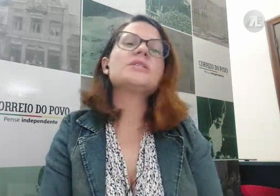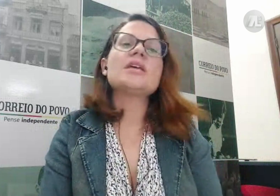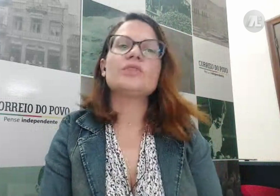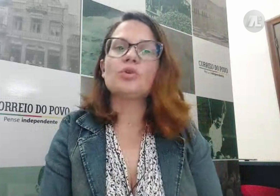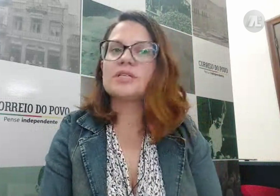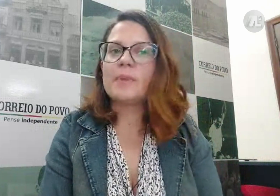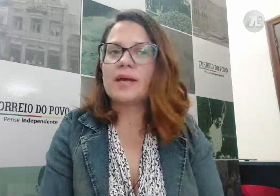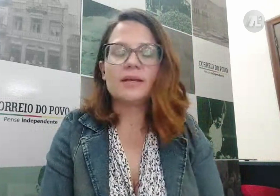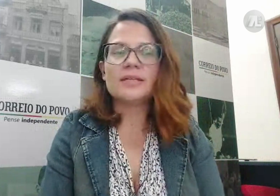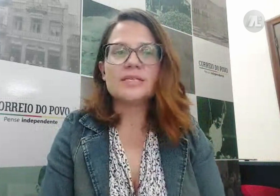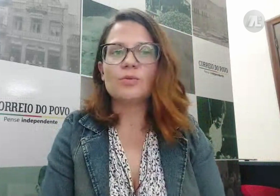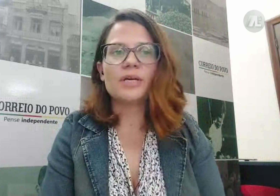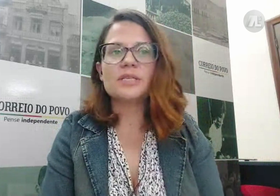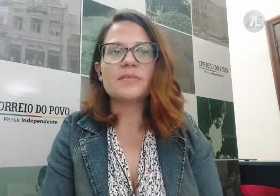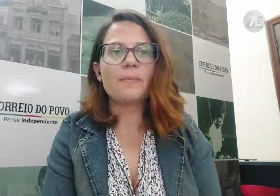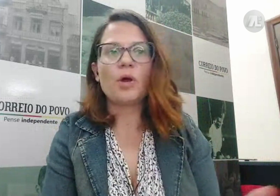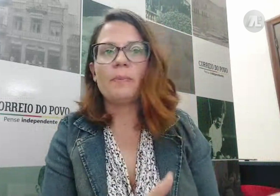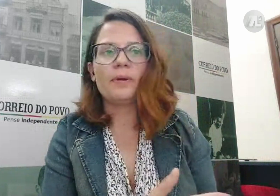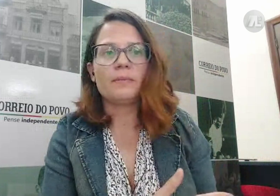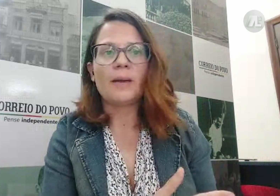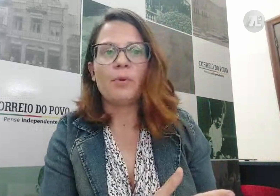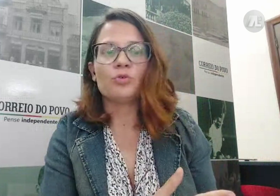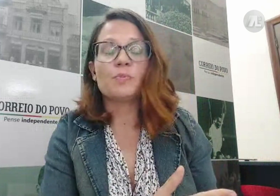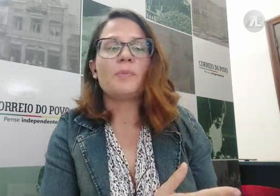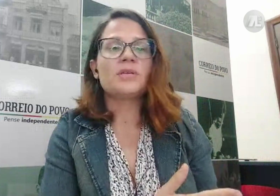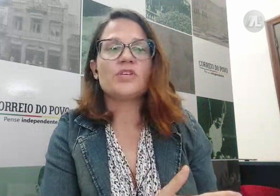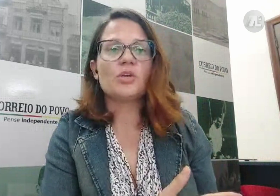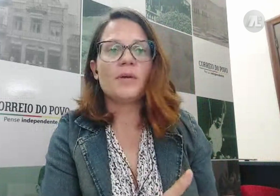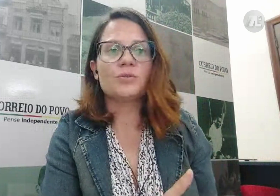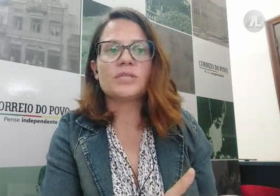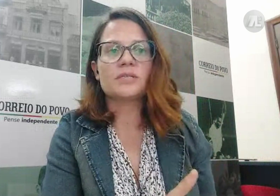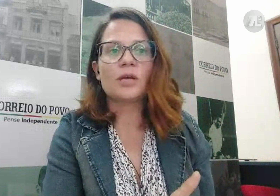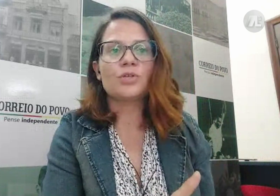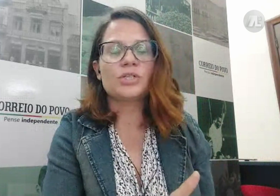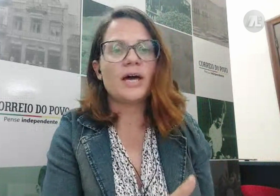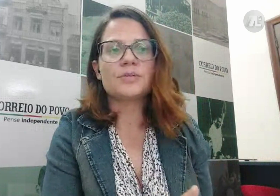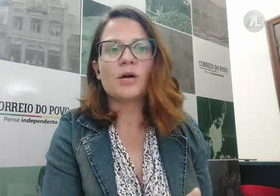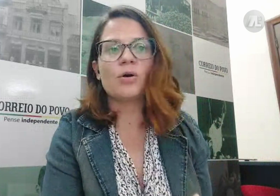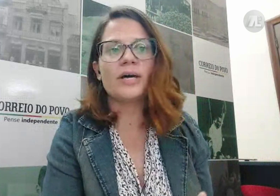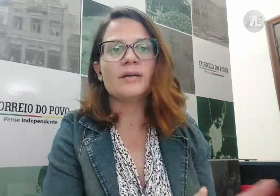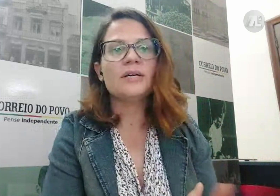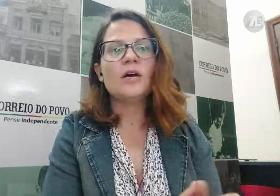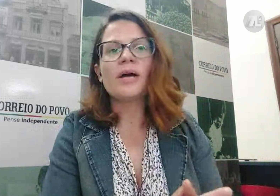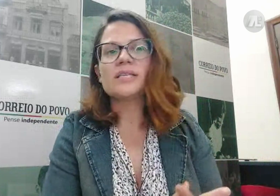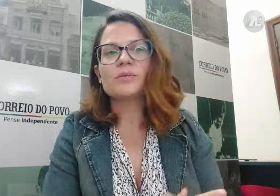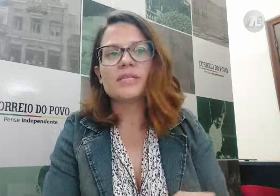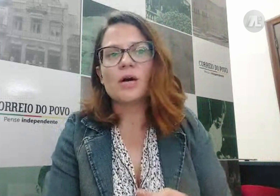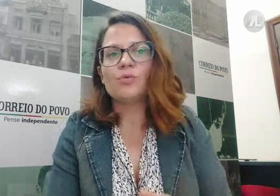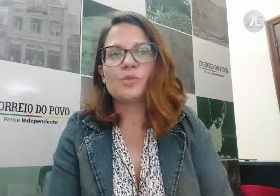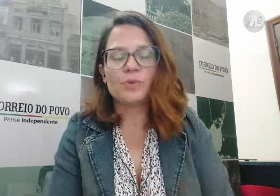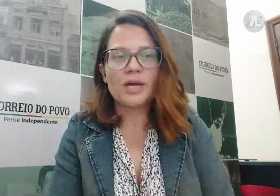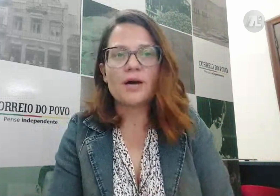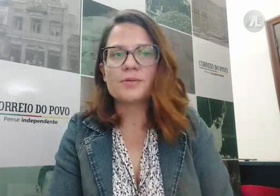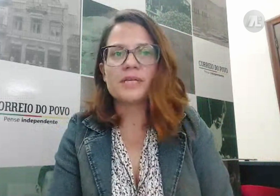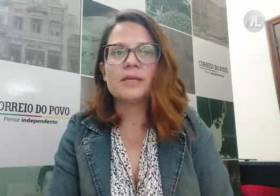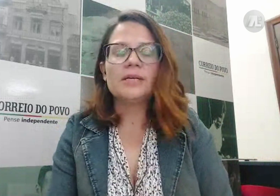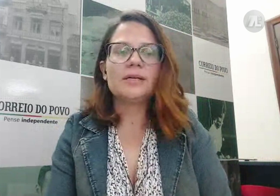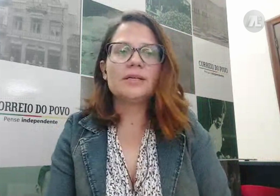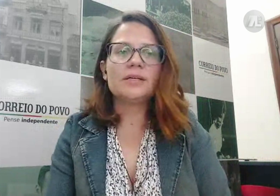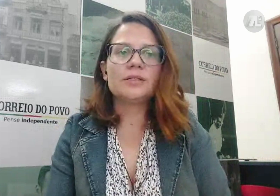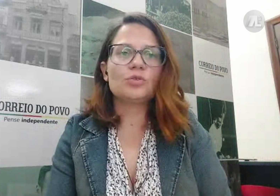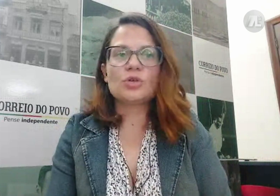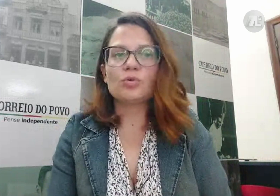contratação de servidores para a área da segurança, mas os próprios investimentos extraordinários agora, com a questão da saúde, por